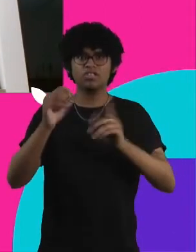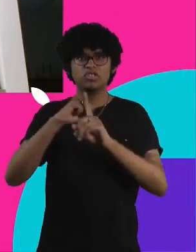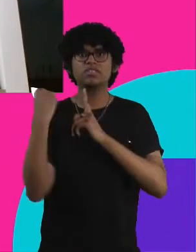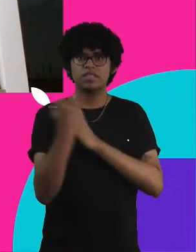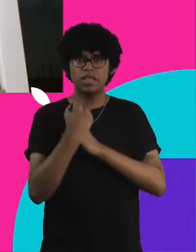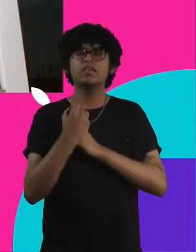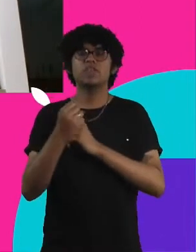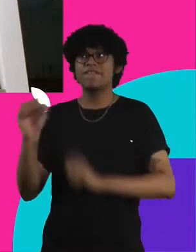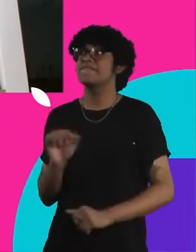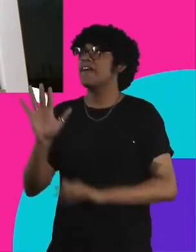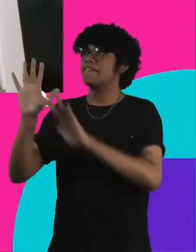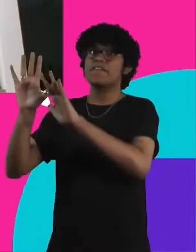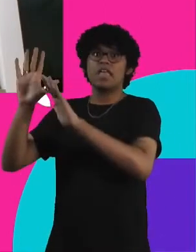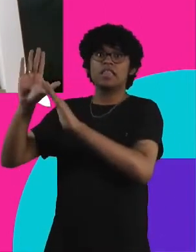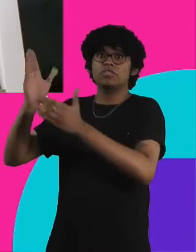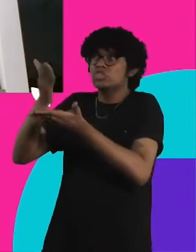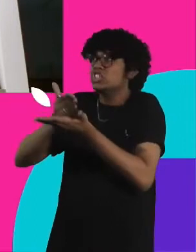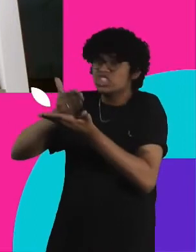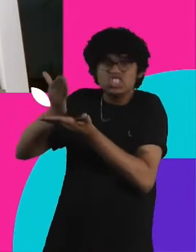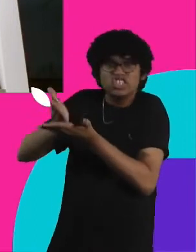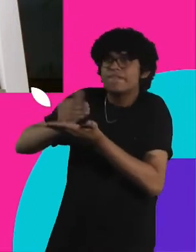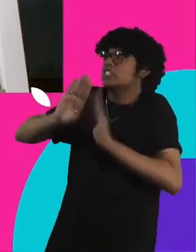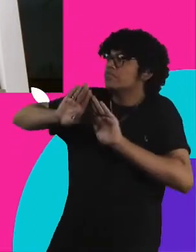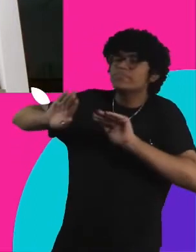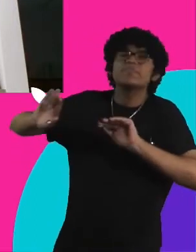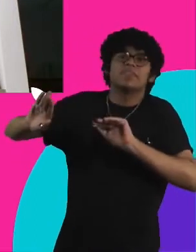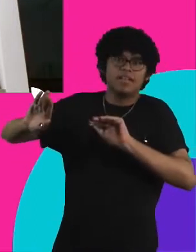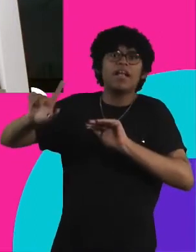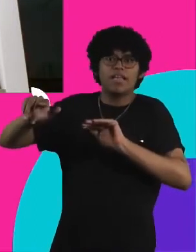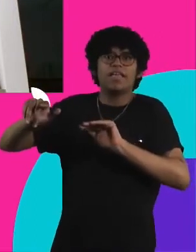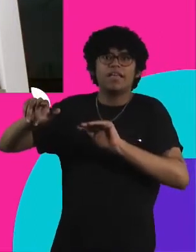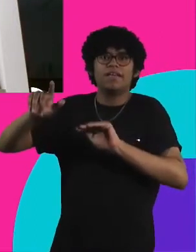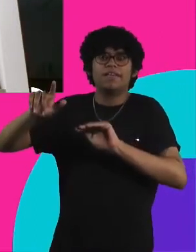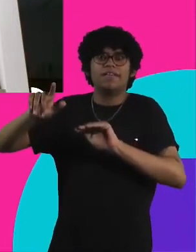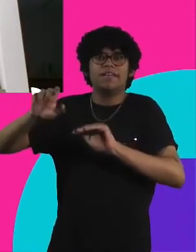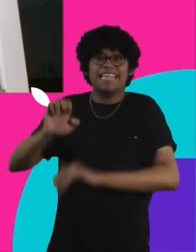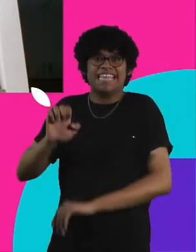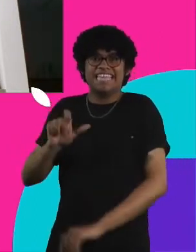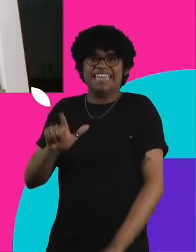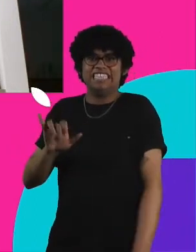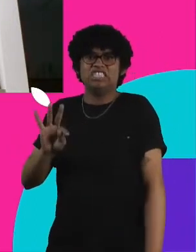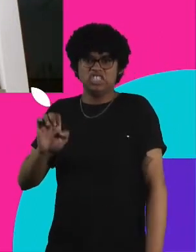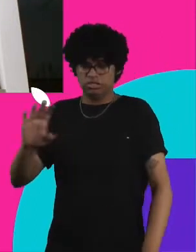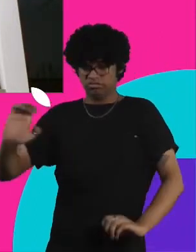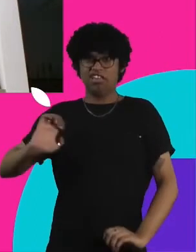ou vamos continuar dividindo as consequências da miséria que a elite sempre trouxe para